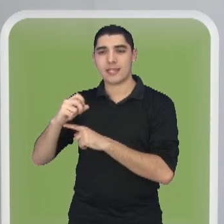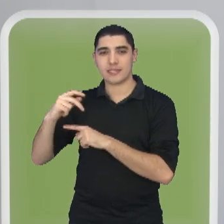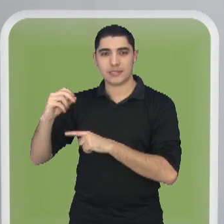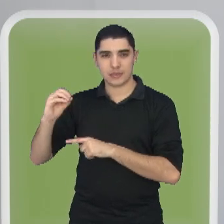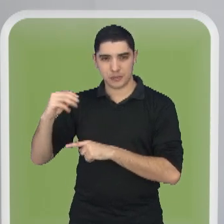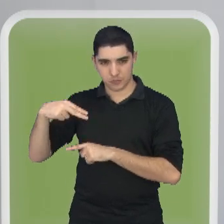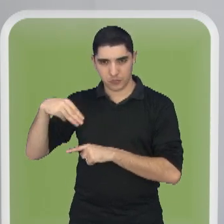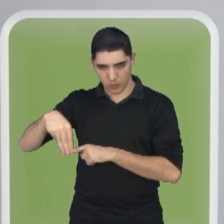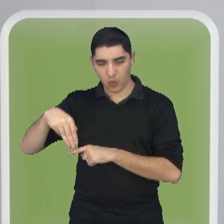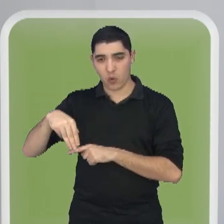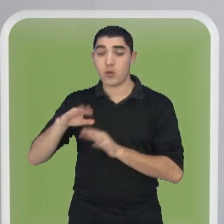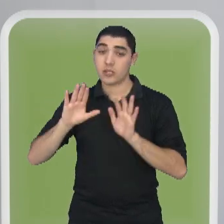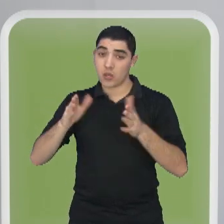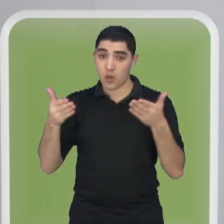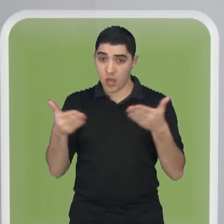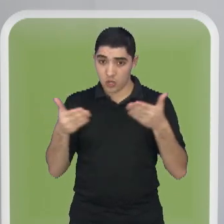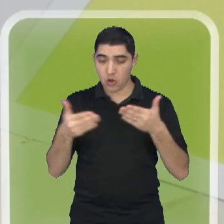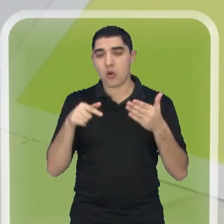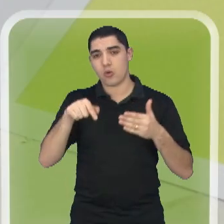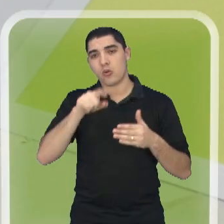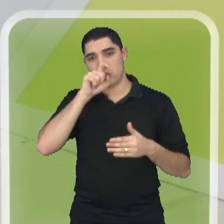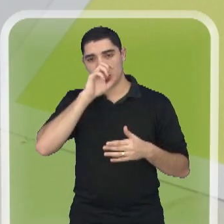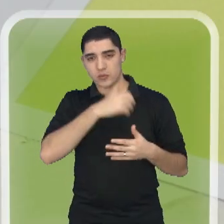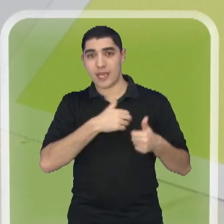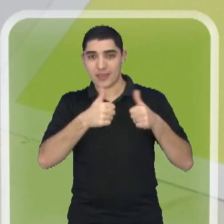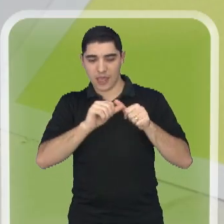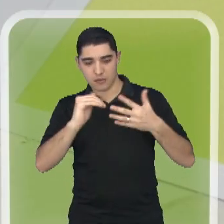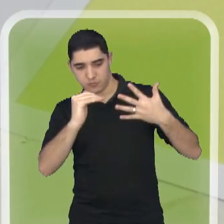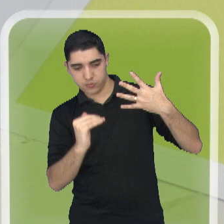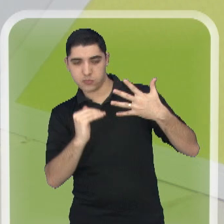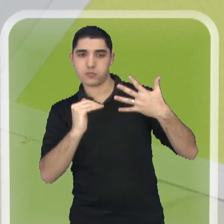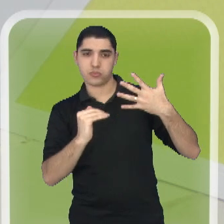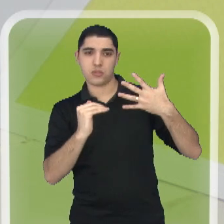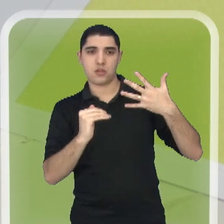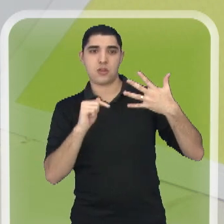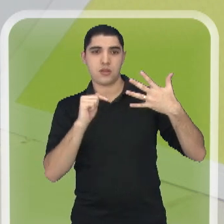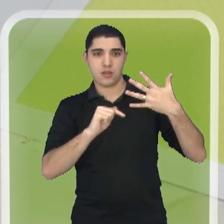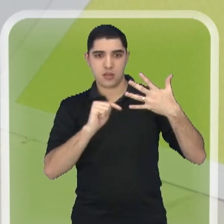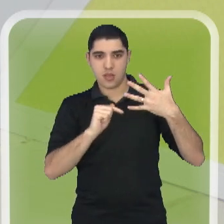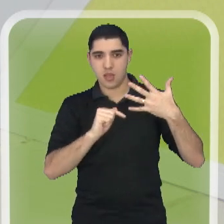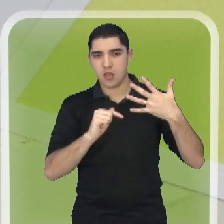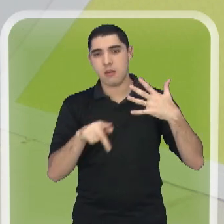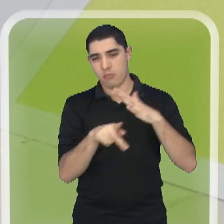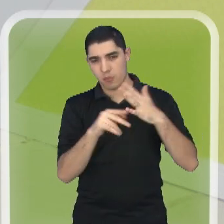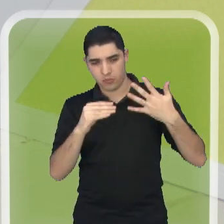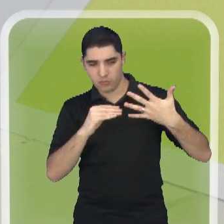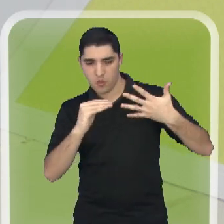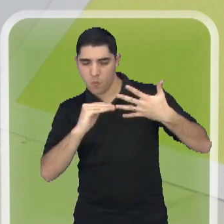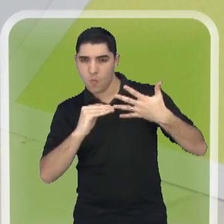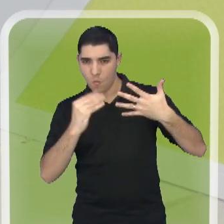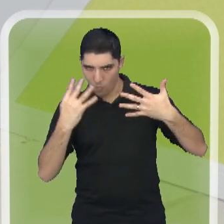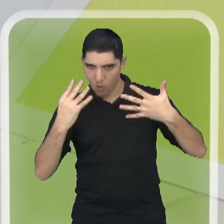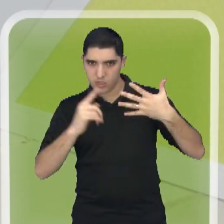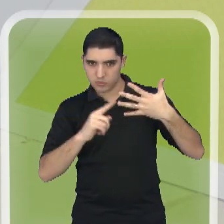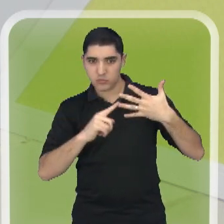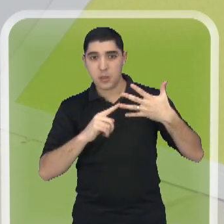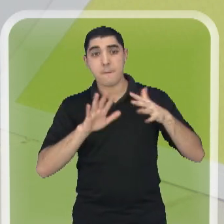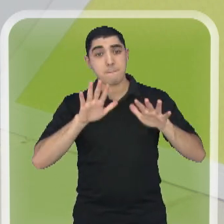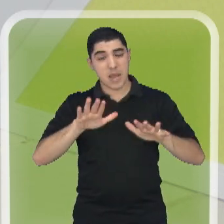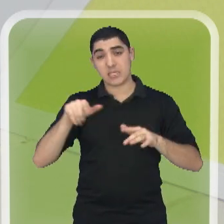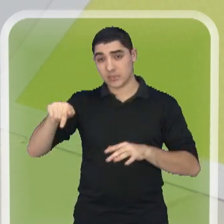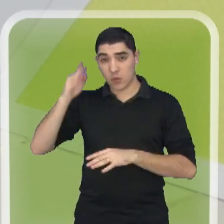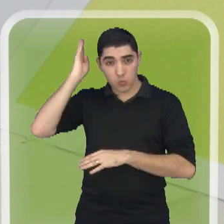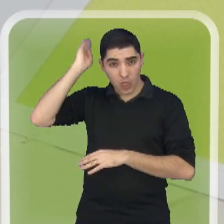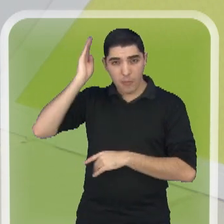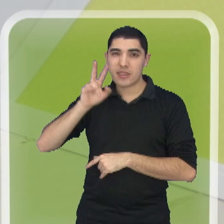neste momento o São José está na frente dessa larga vantagem de saldo de gols, mas provavelmente o Taubaté deve fazer